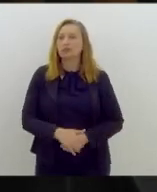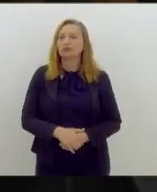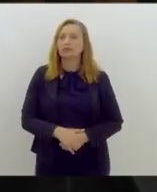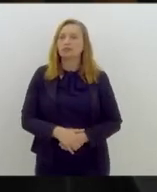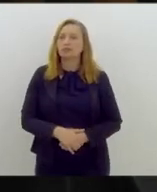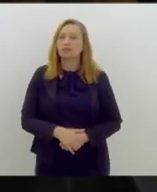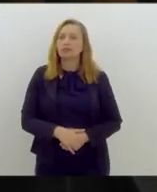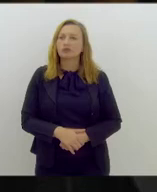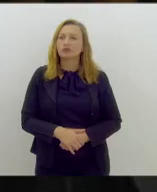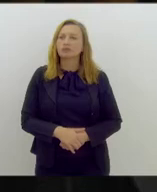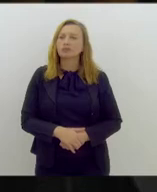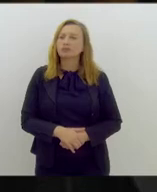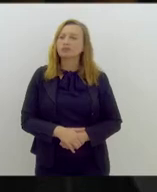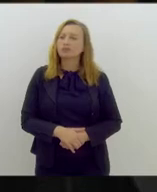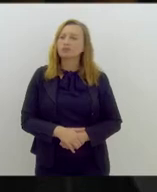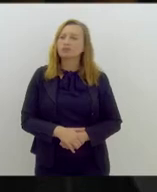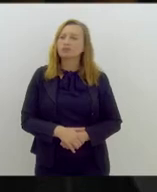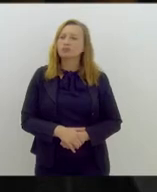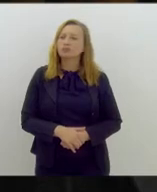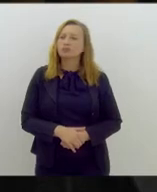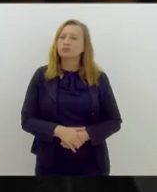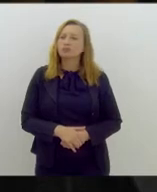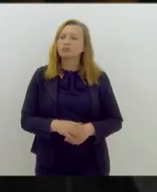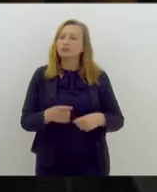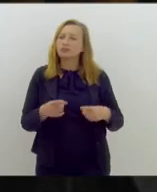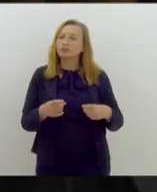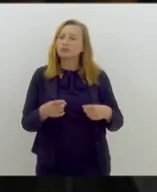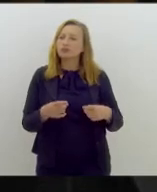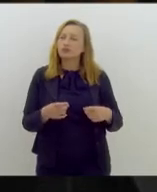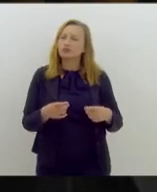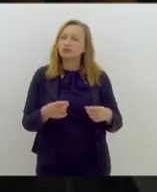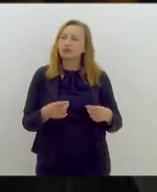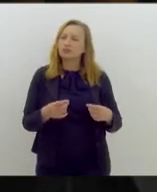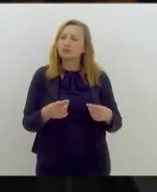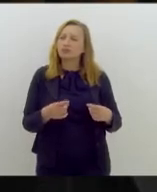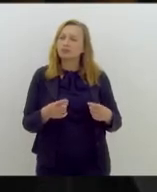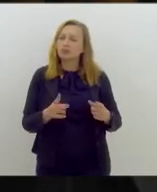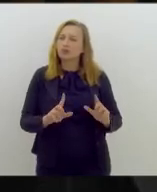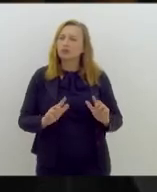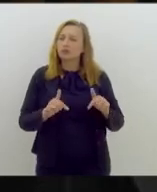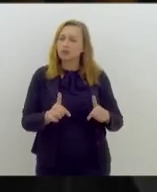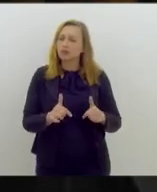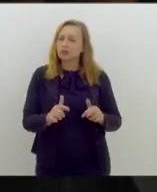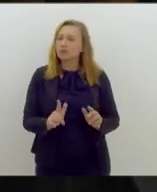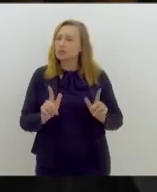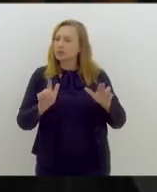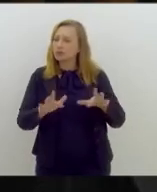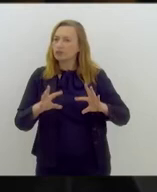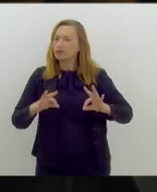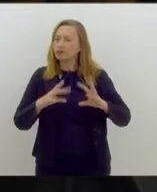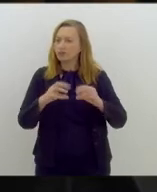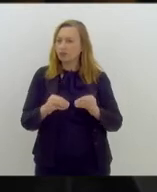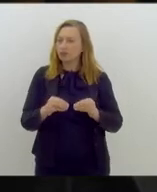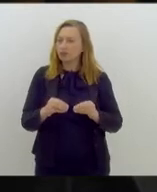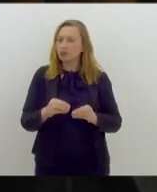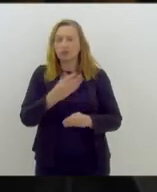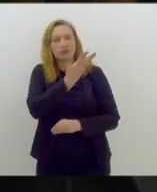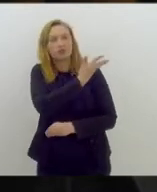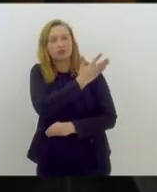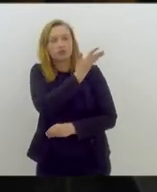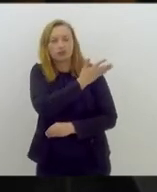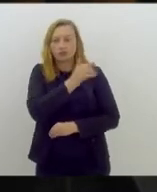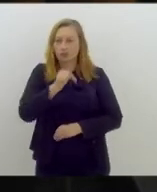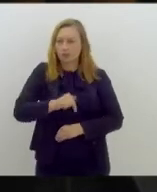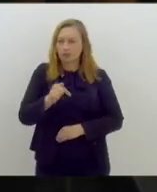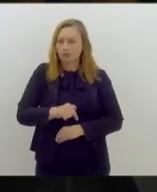pode travar uma luta contrária a todos aqueles que vierem aqui com algum viés de preconceito